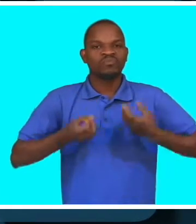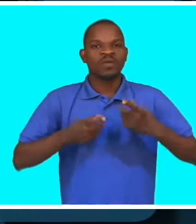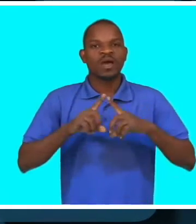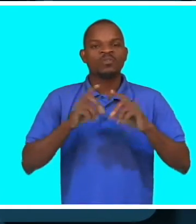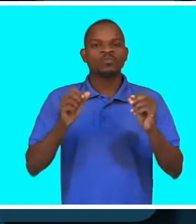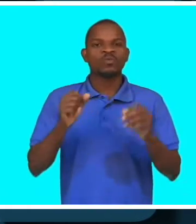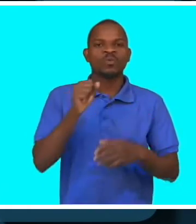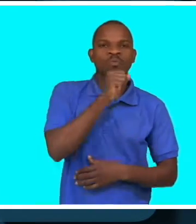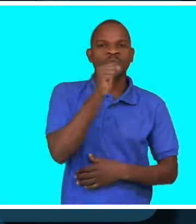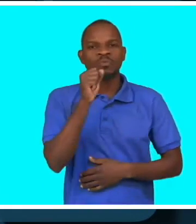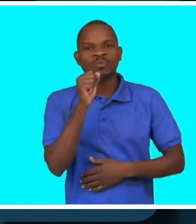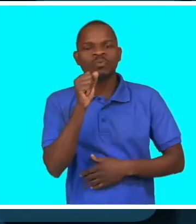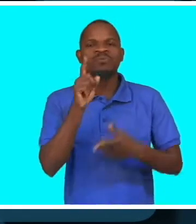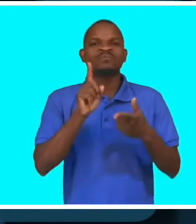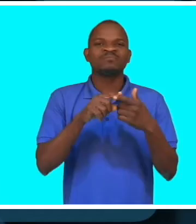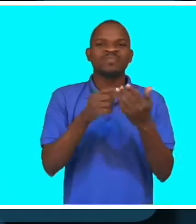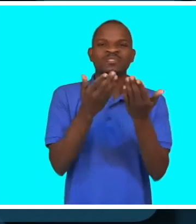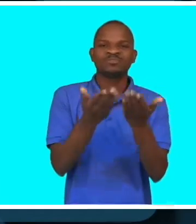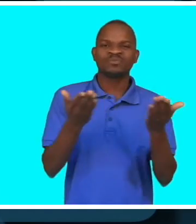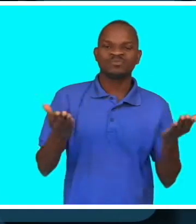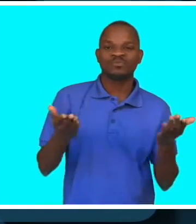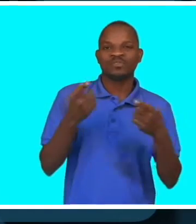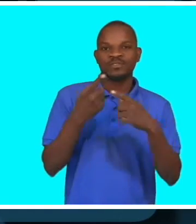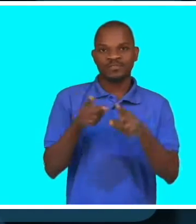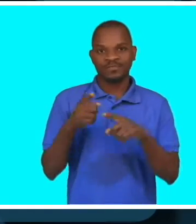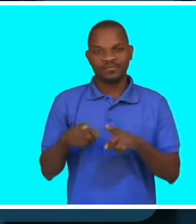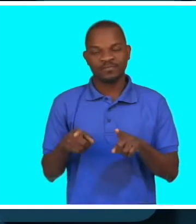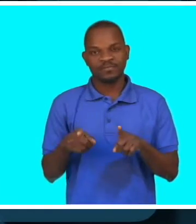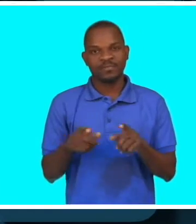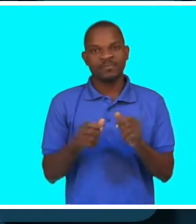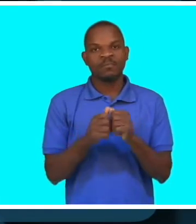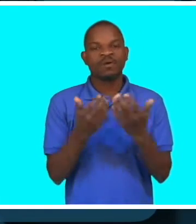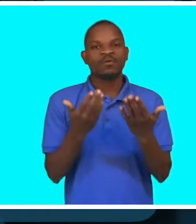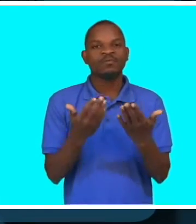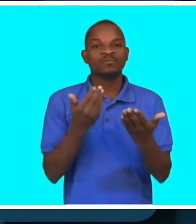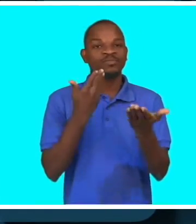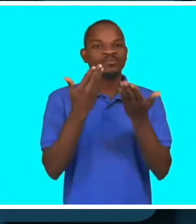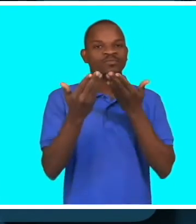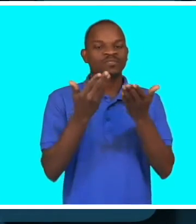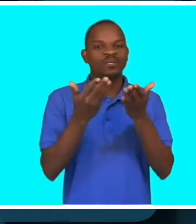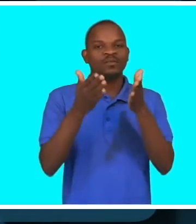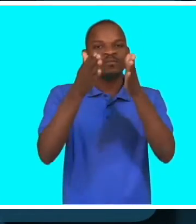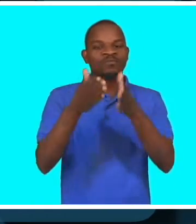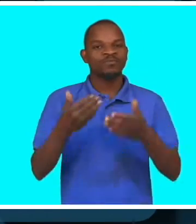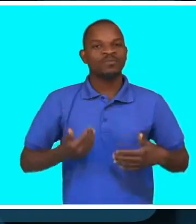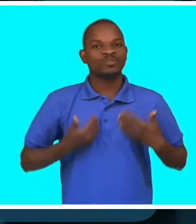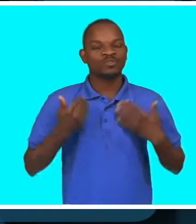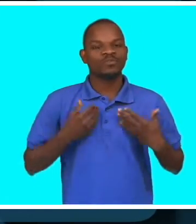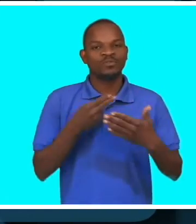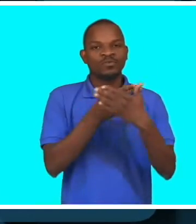espetáculos, exposições, porém em diante, mas para tal vamos conversar com o jovem